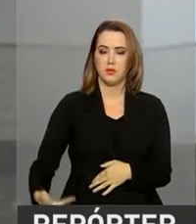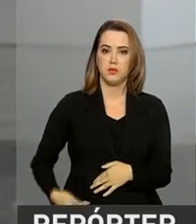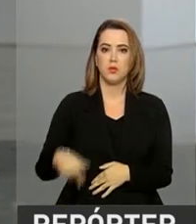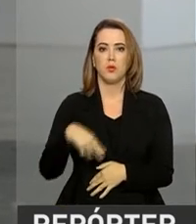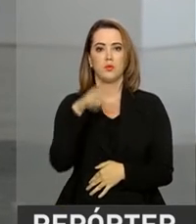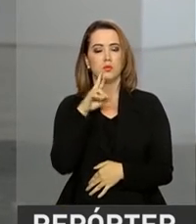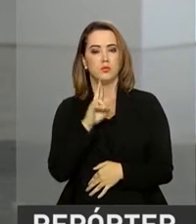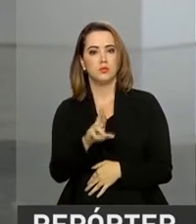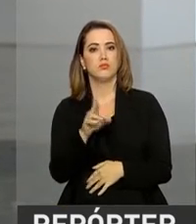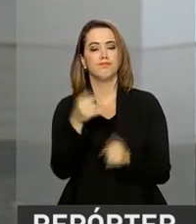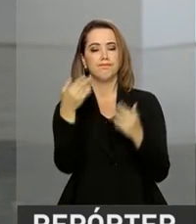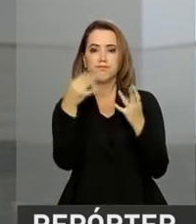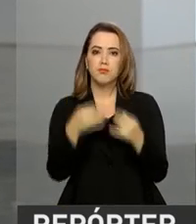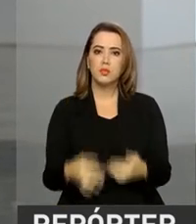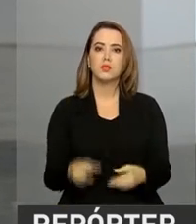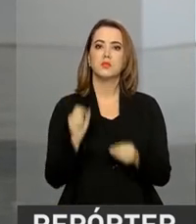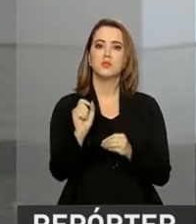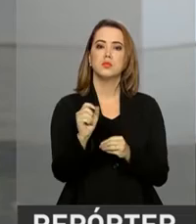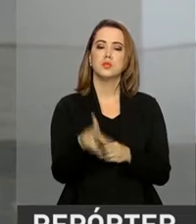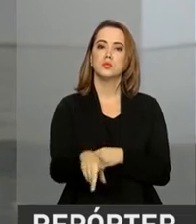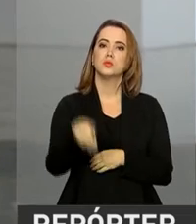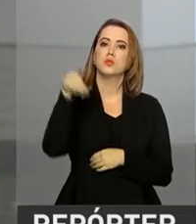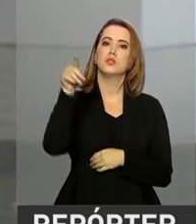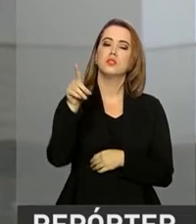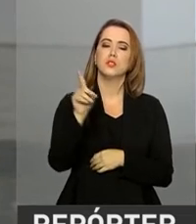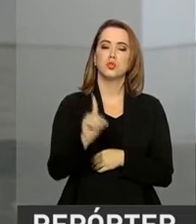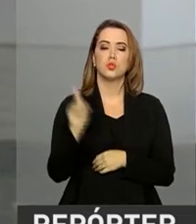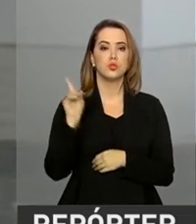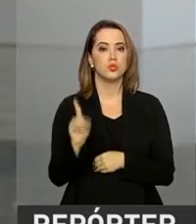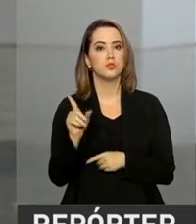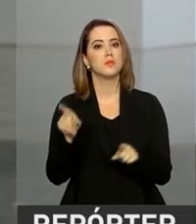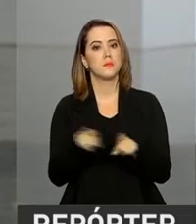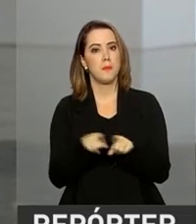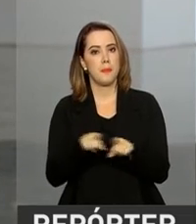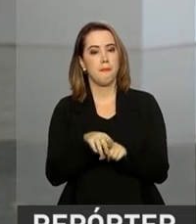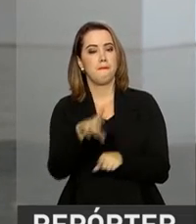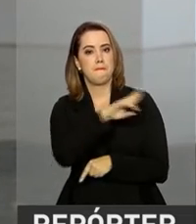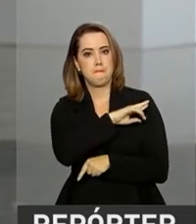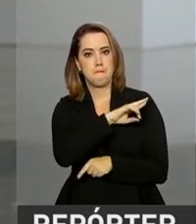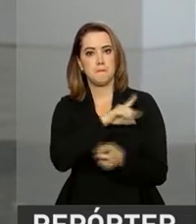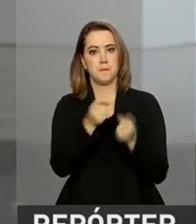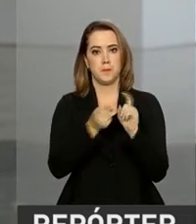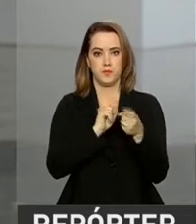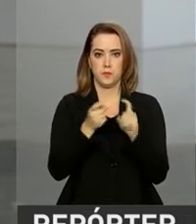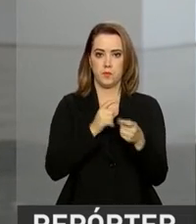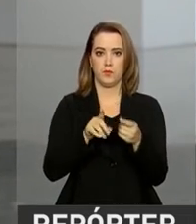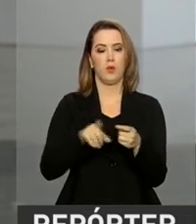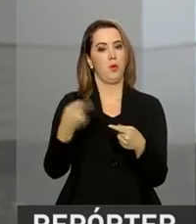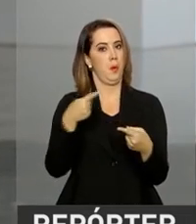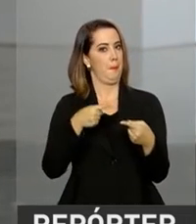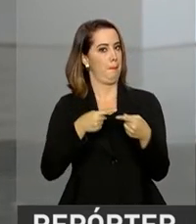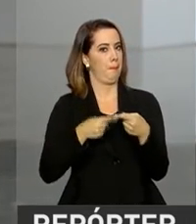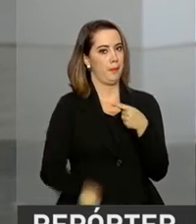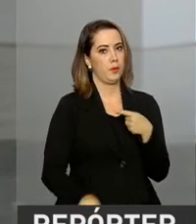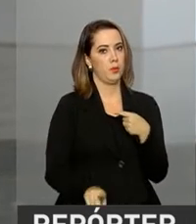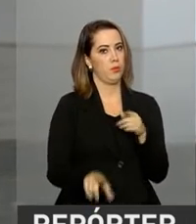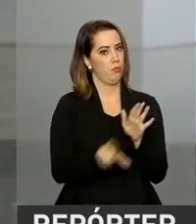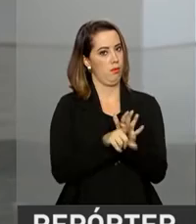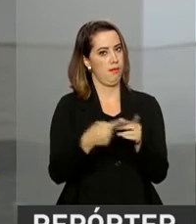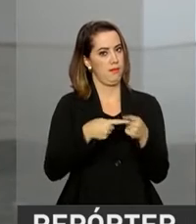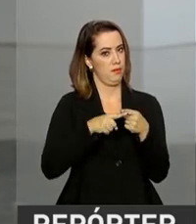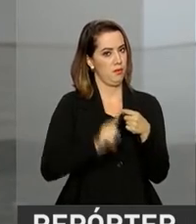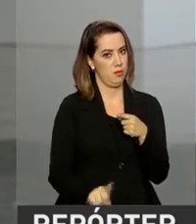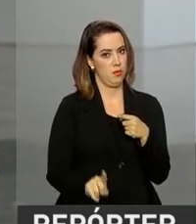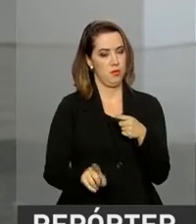de dirigentes e conselheiros administrativos a medida proíbe que pessoas com a atuação partidária ocupem postos de